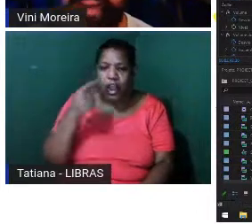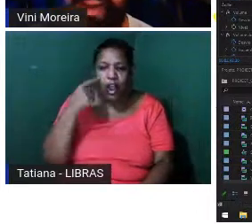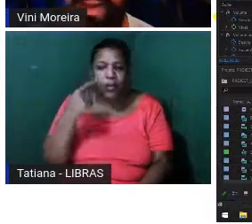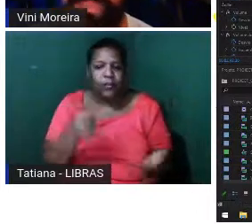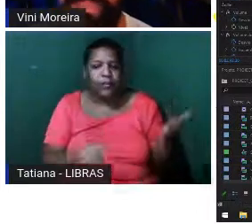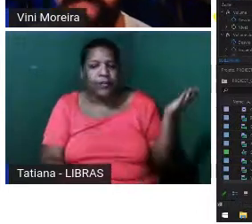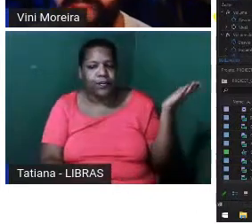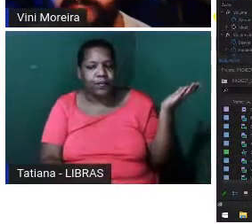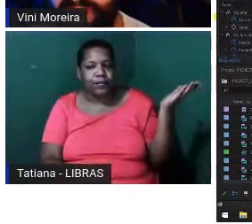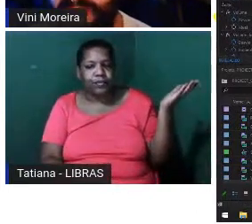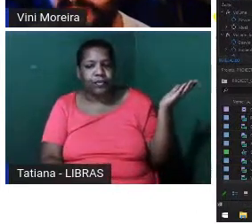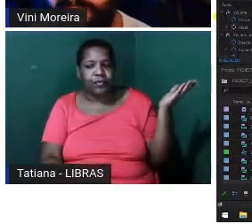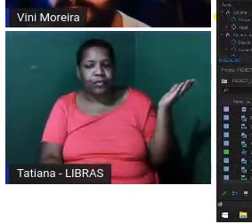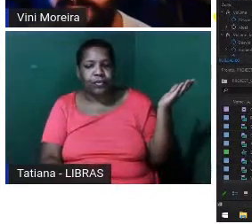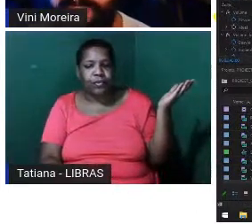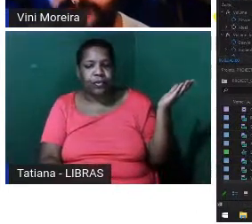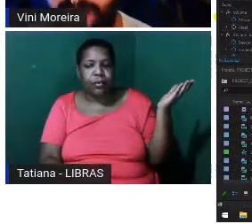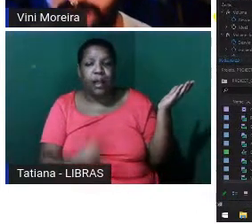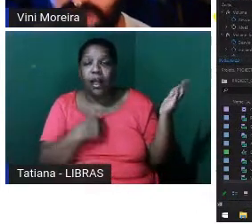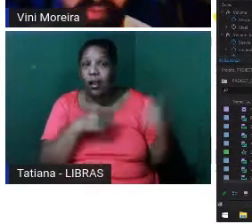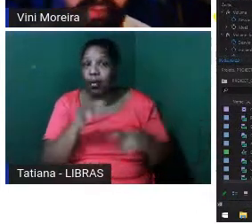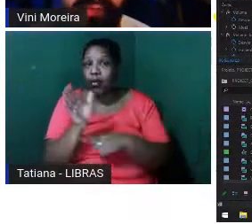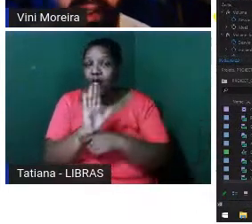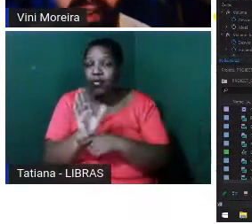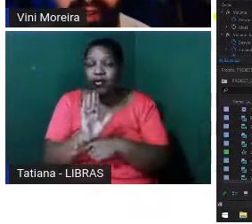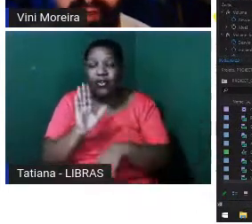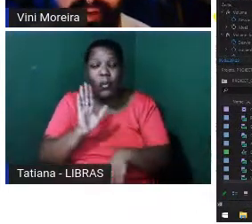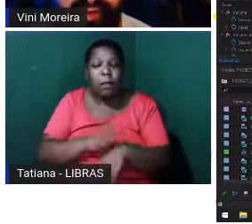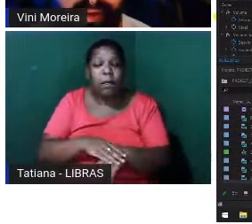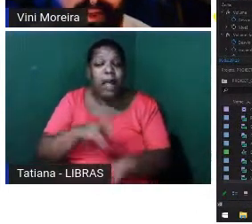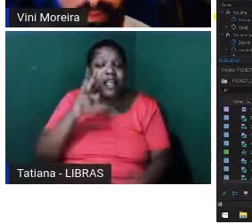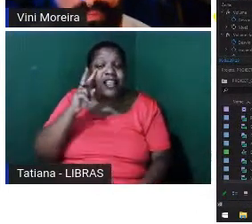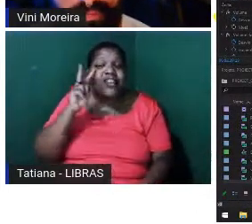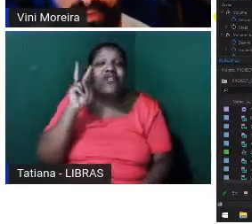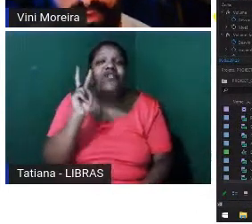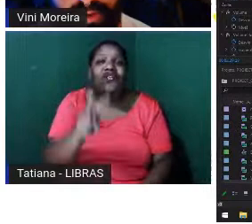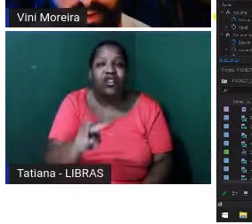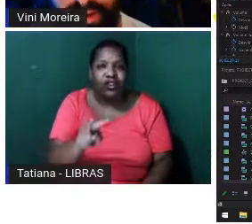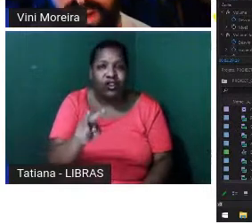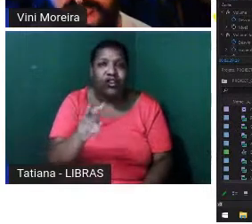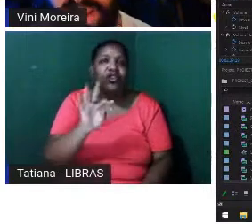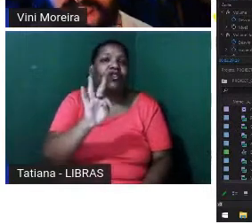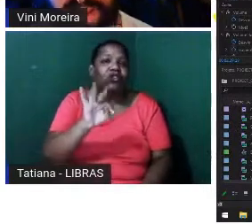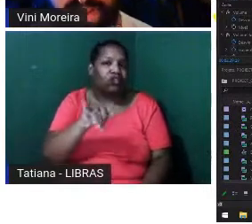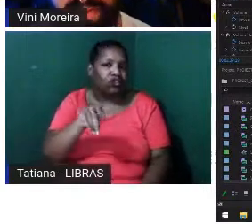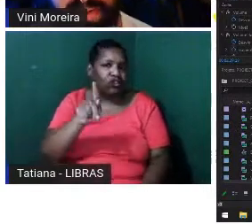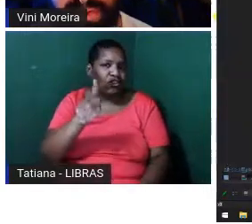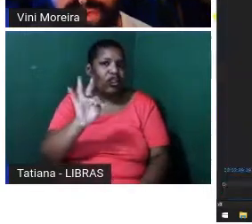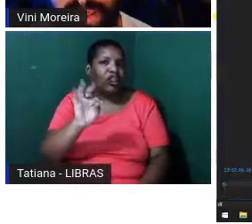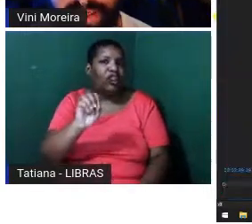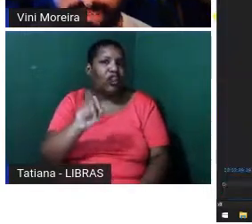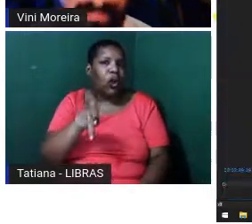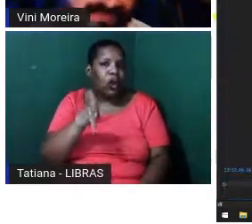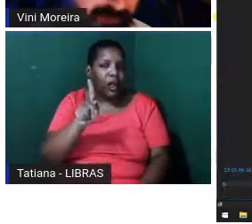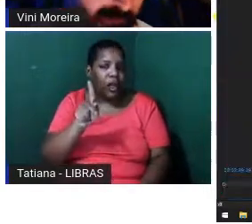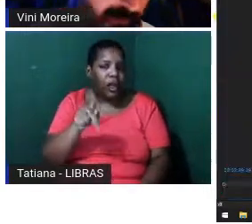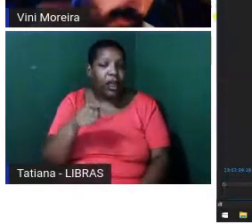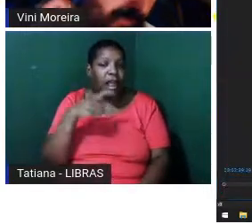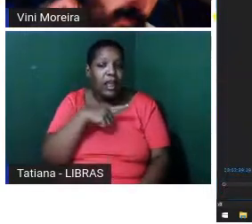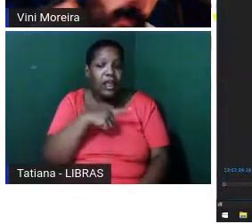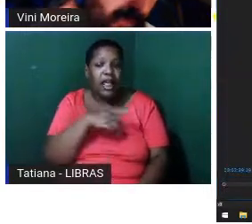esse aqui é o vídeo mais visto da rede social Tik Tok esse vídeo